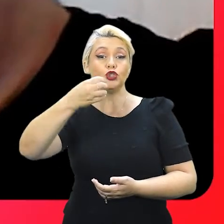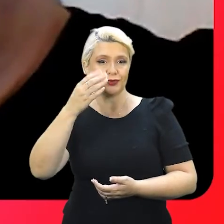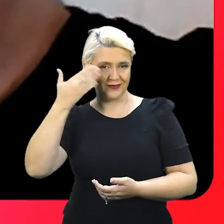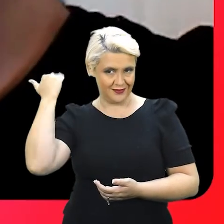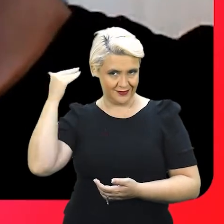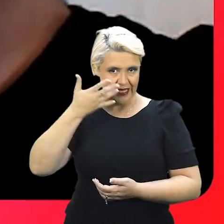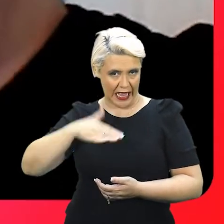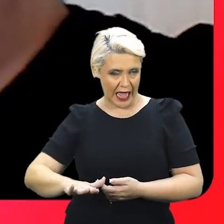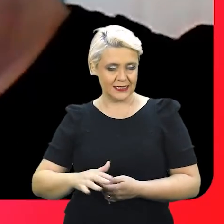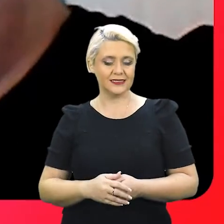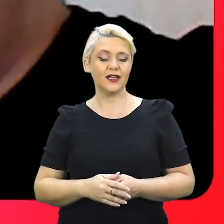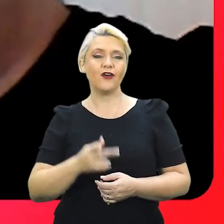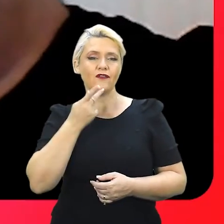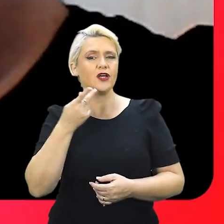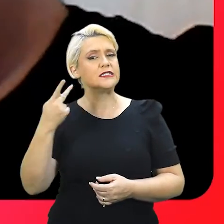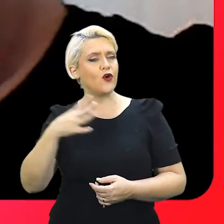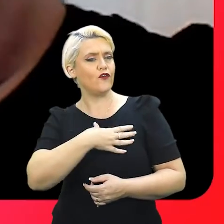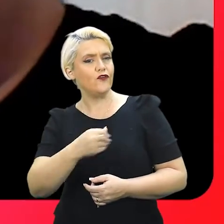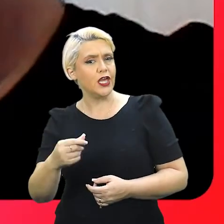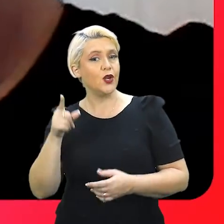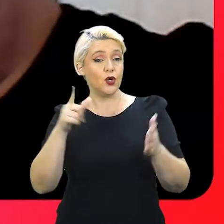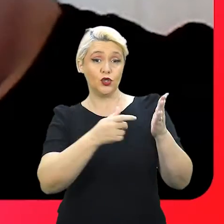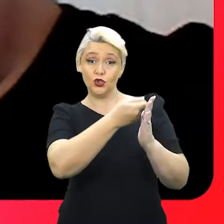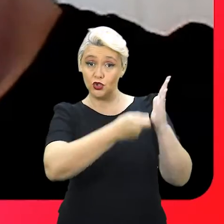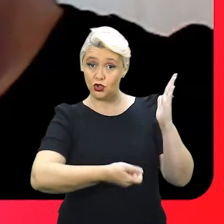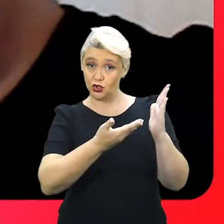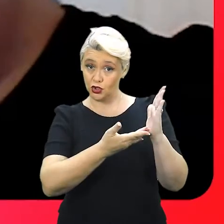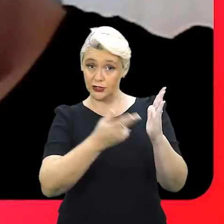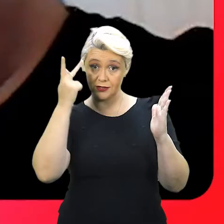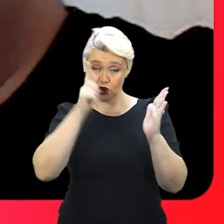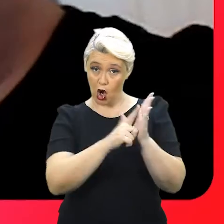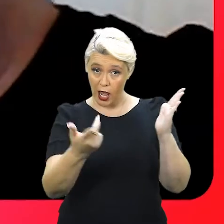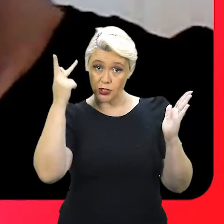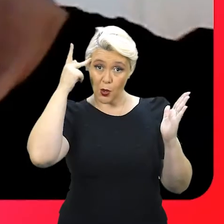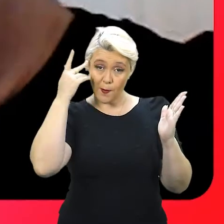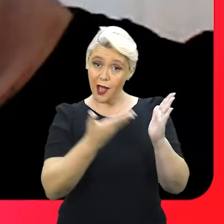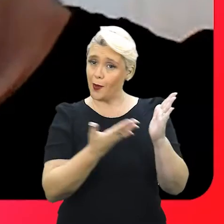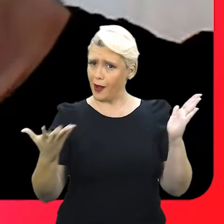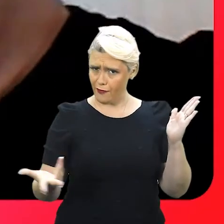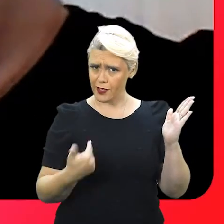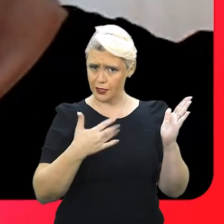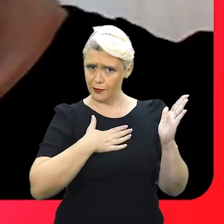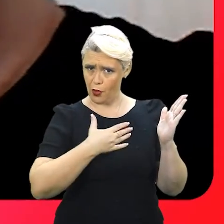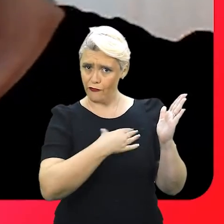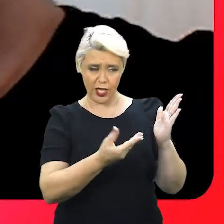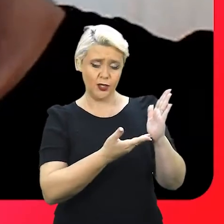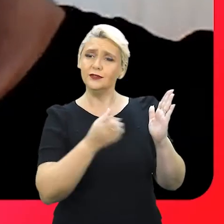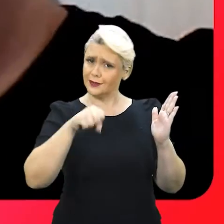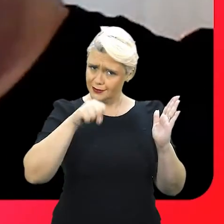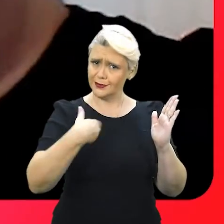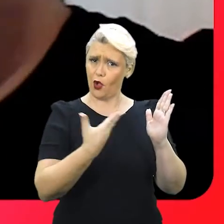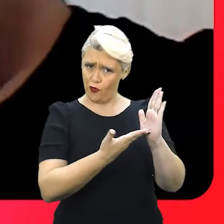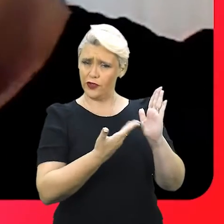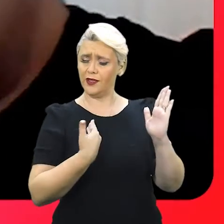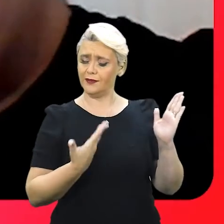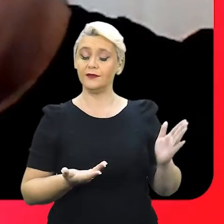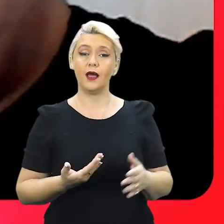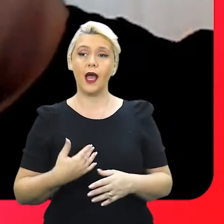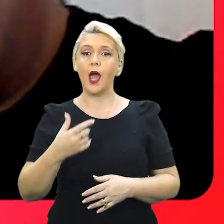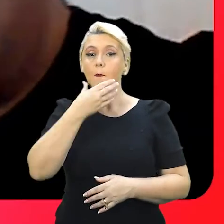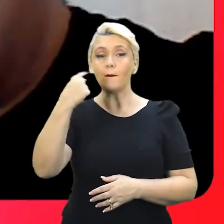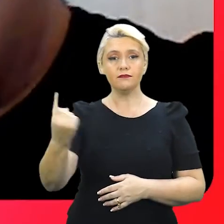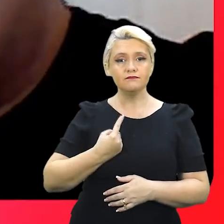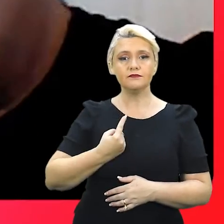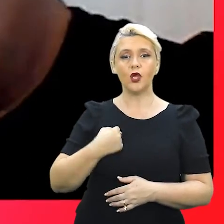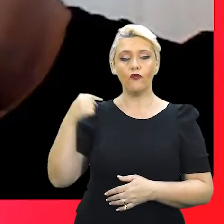né? Olha o Jorginho na Folha de São Paulo, você viu que beleza o teu filho e tal. Aí o papai chegou em mim e falou: meu filho, eu vim aqui